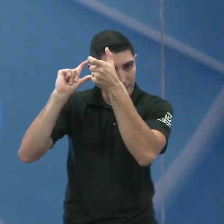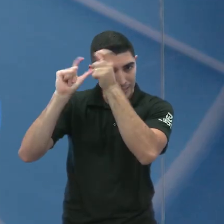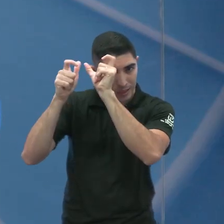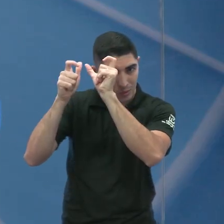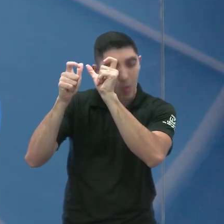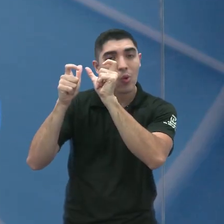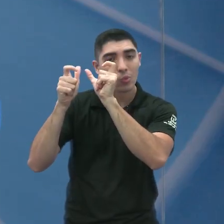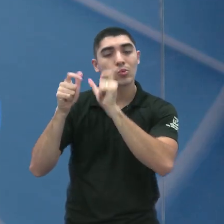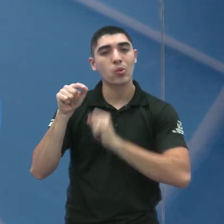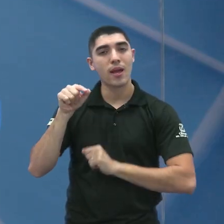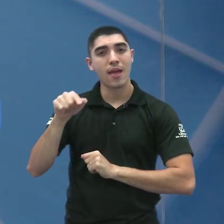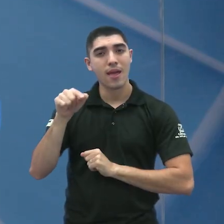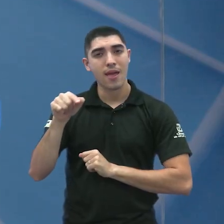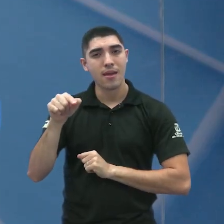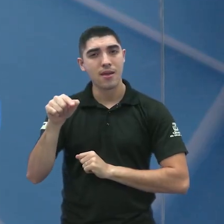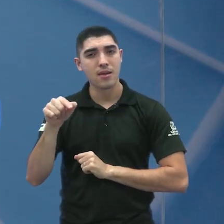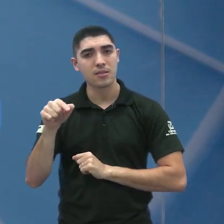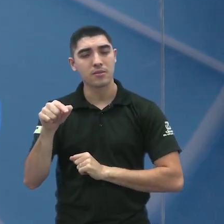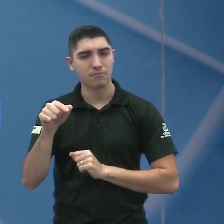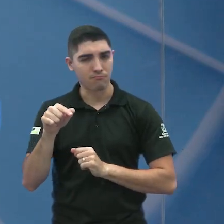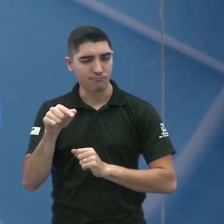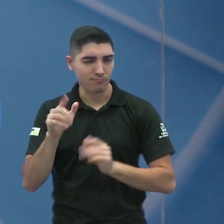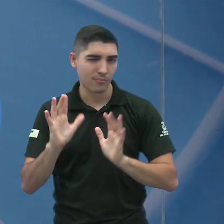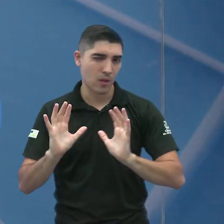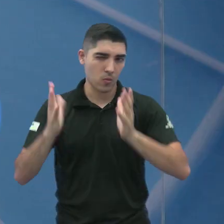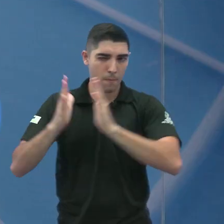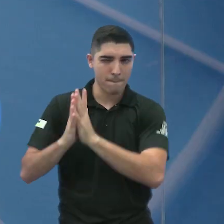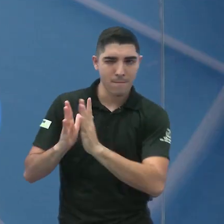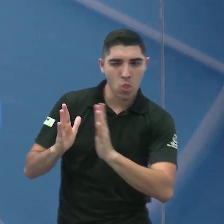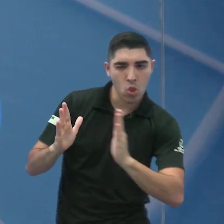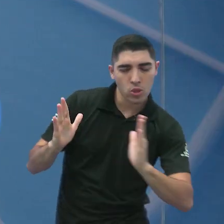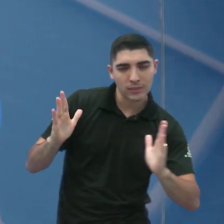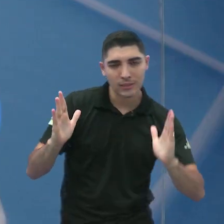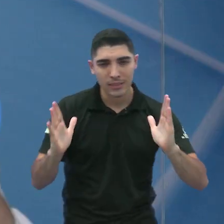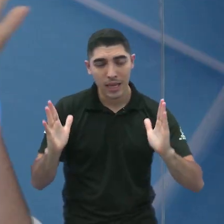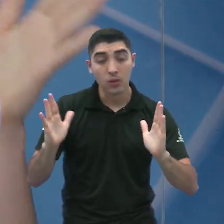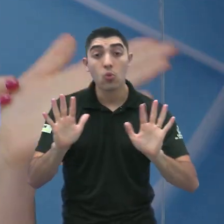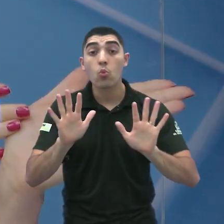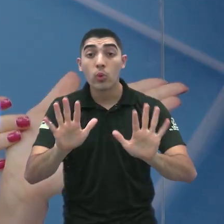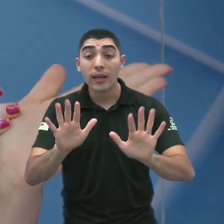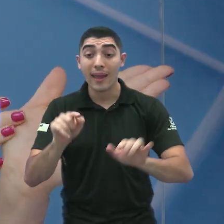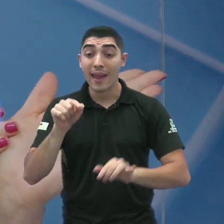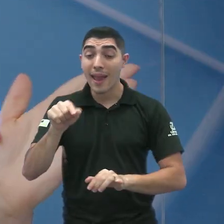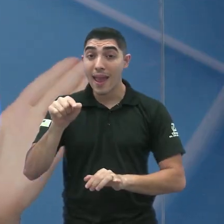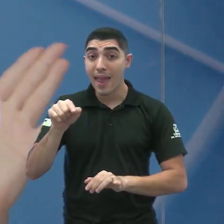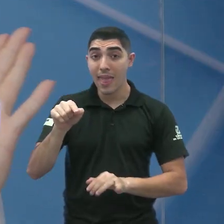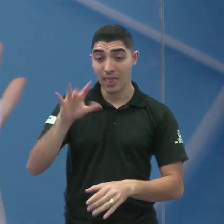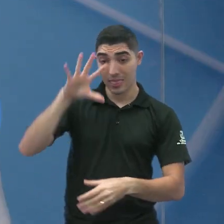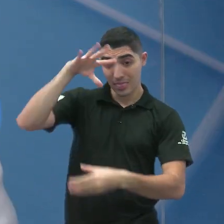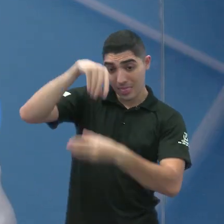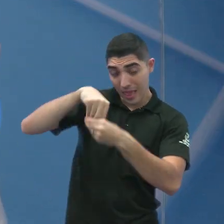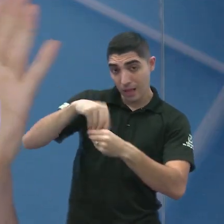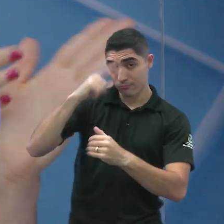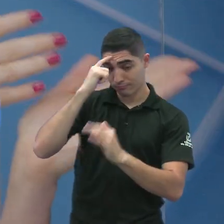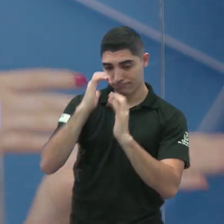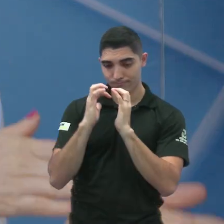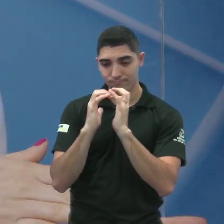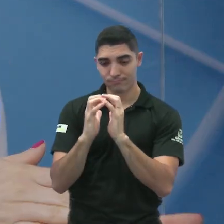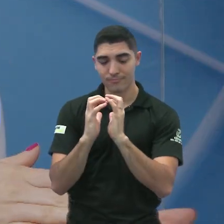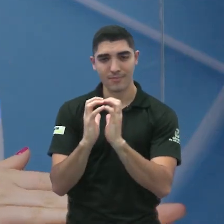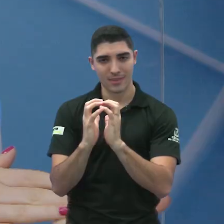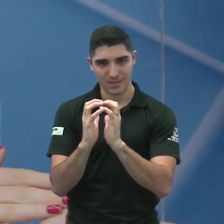avalia num processo como esse, eles são transtornos que eles surgem no neurodesenvolvimento, ou seja, desde